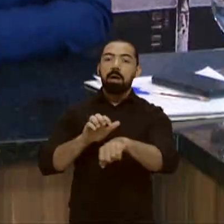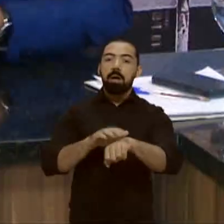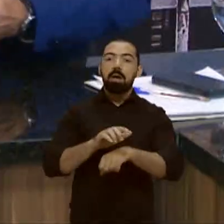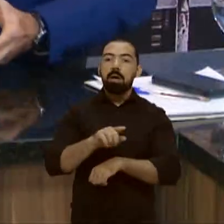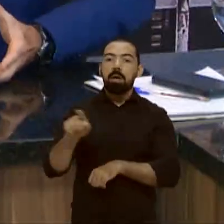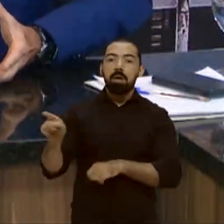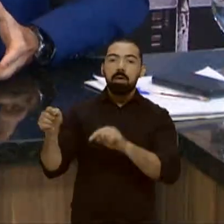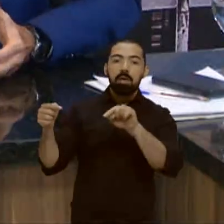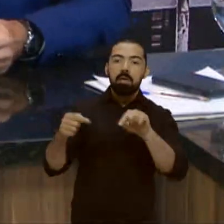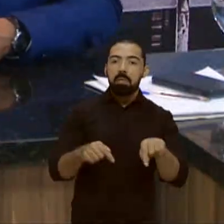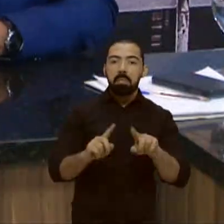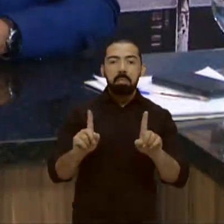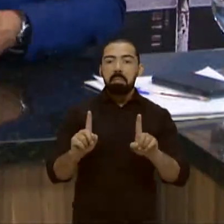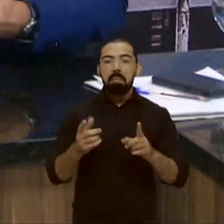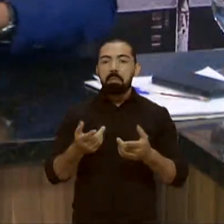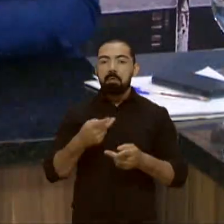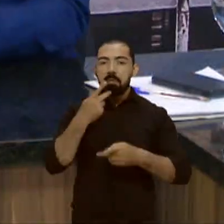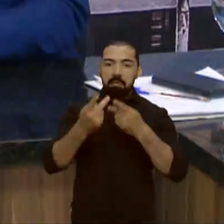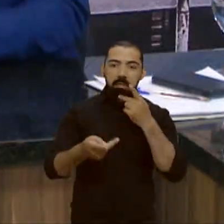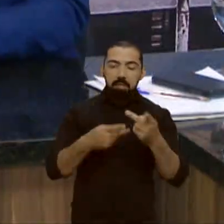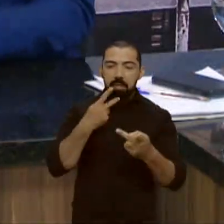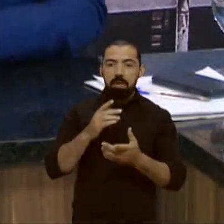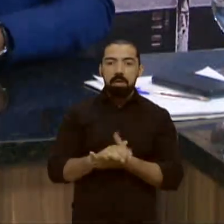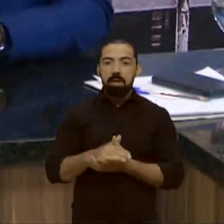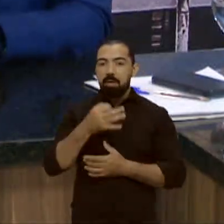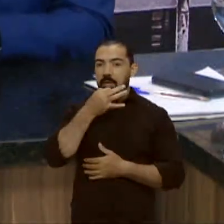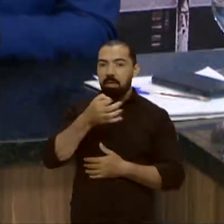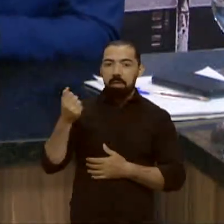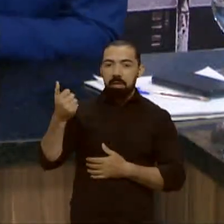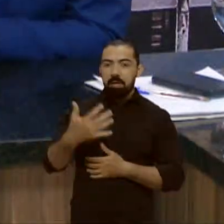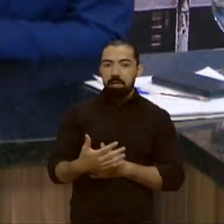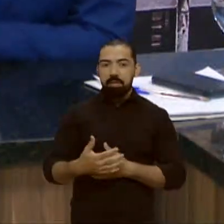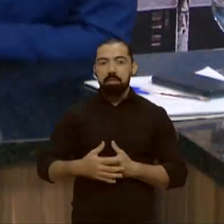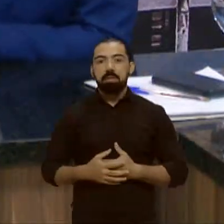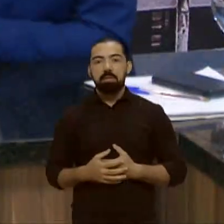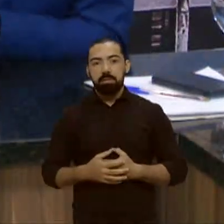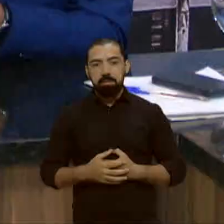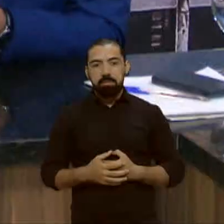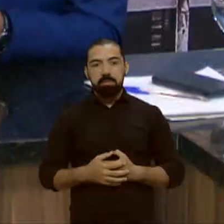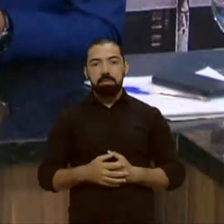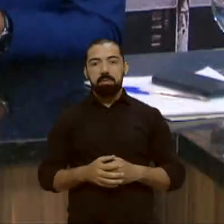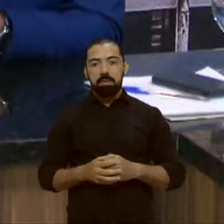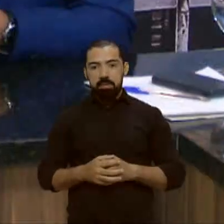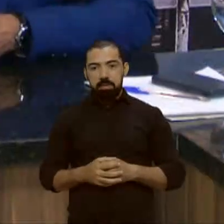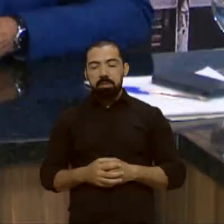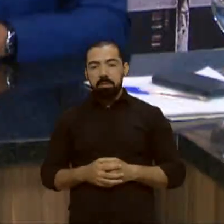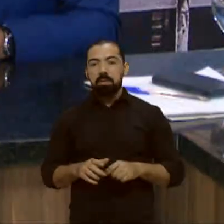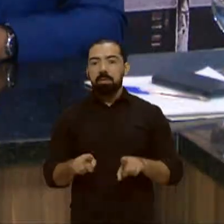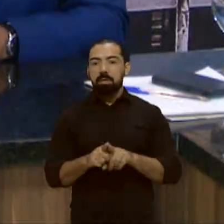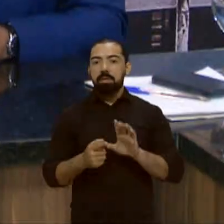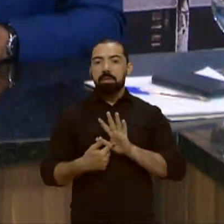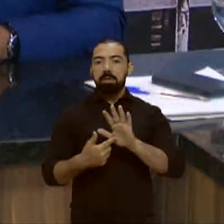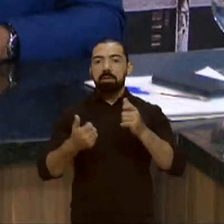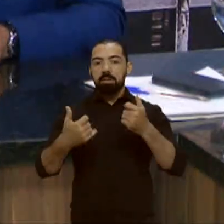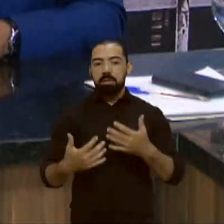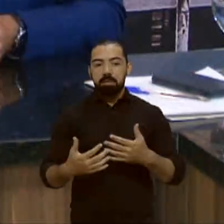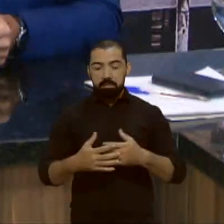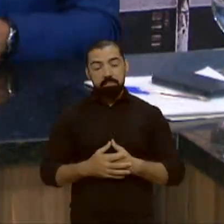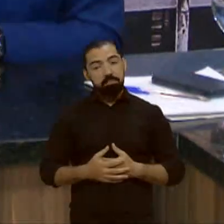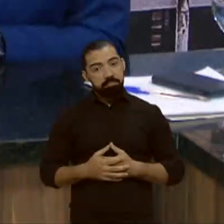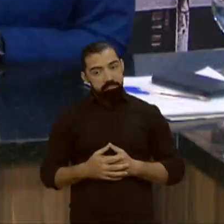aqui para se manifestar, para dar a sua versão sobre os fatos, para se manifestar, para se pronunciar.